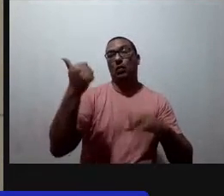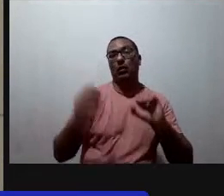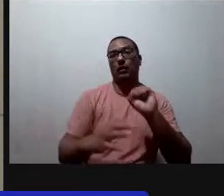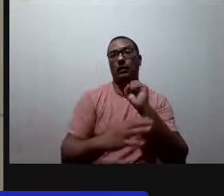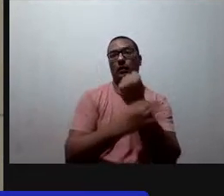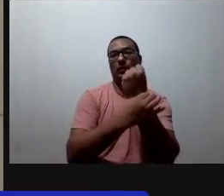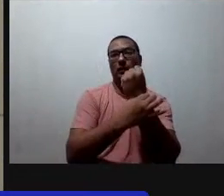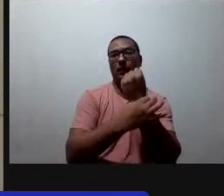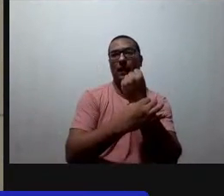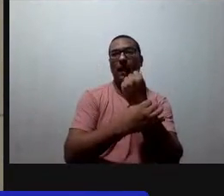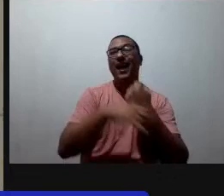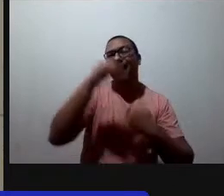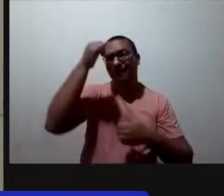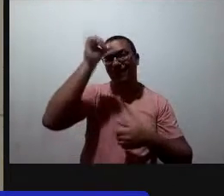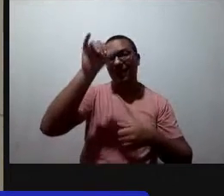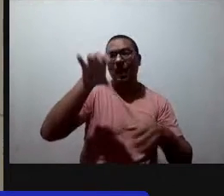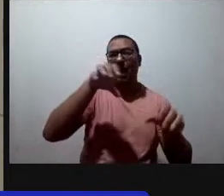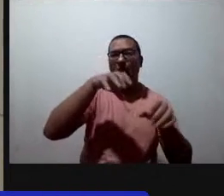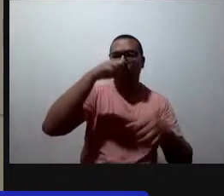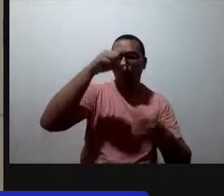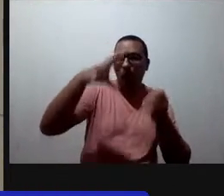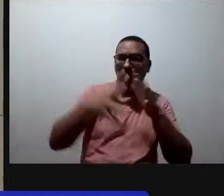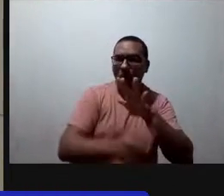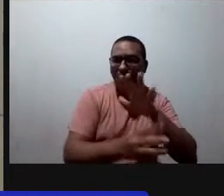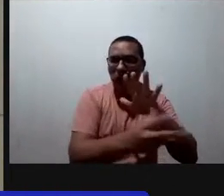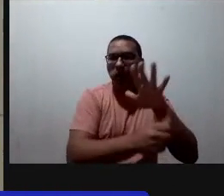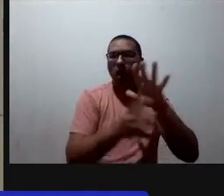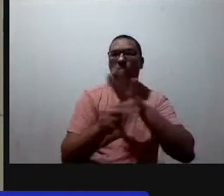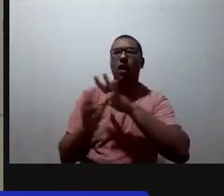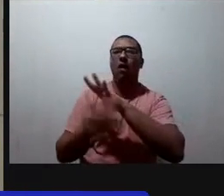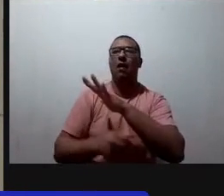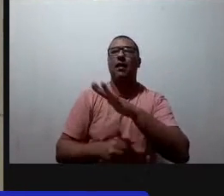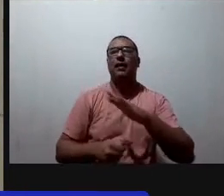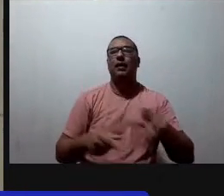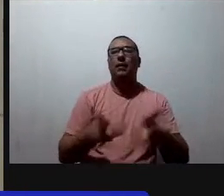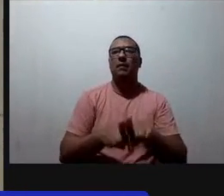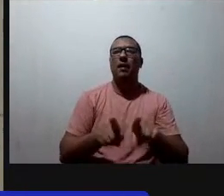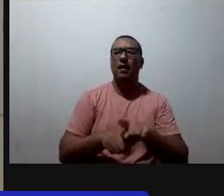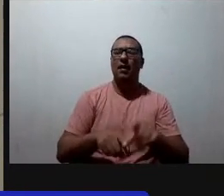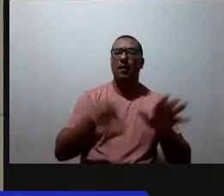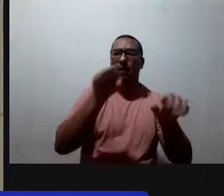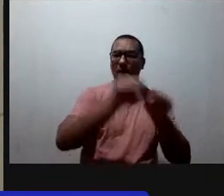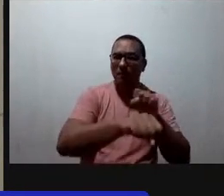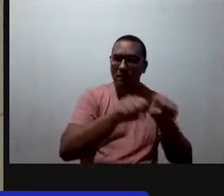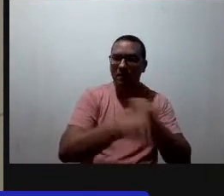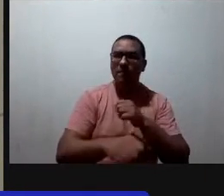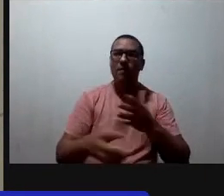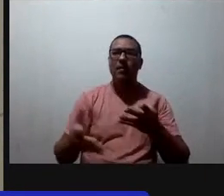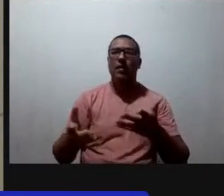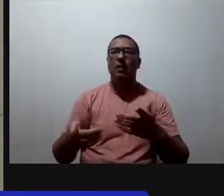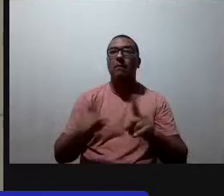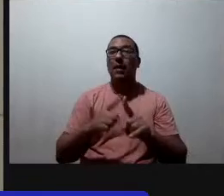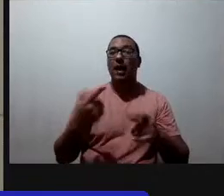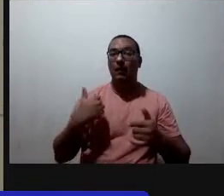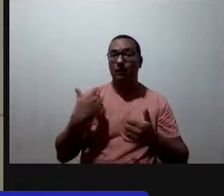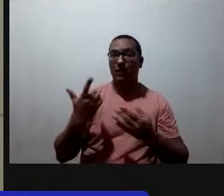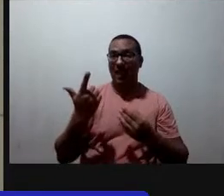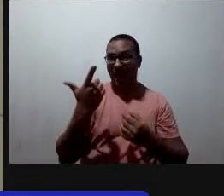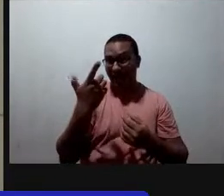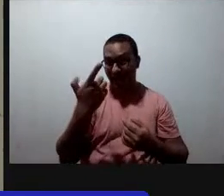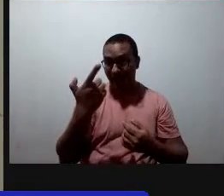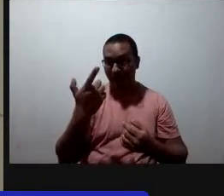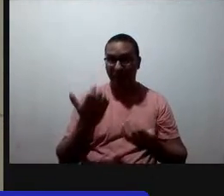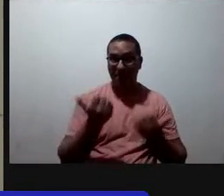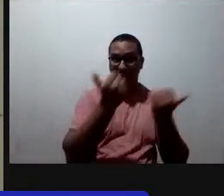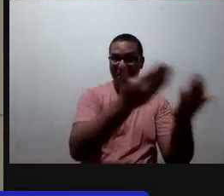a criminalidade, reduzir. E eu não reduzo a criminalidade dando mais armas para as pessoas. Isso é